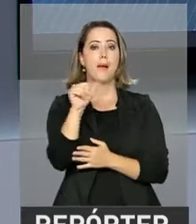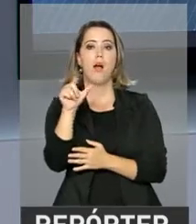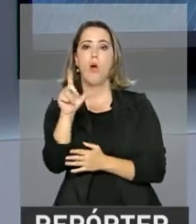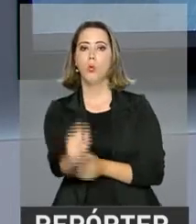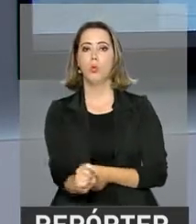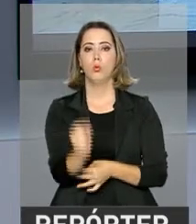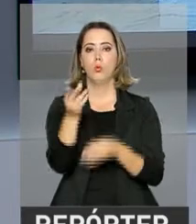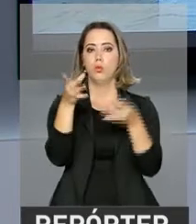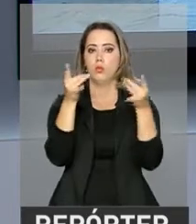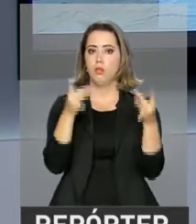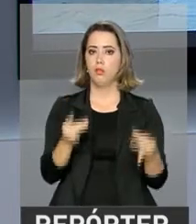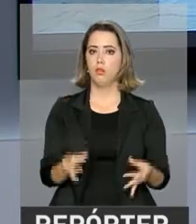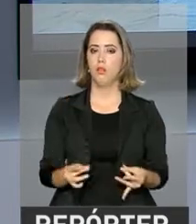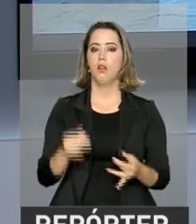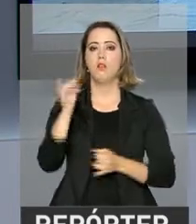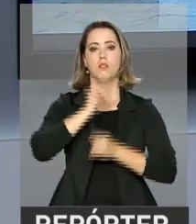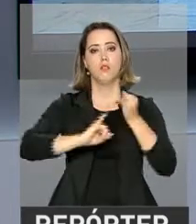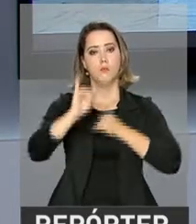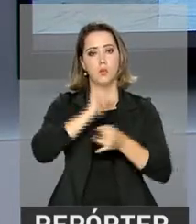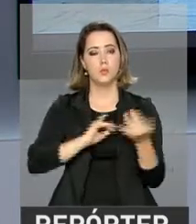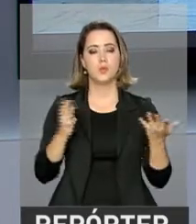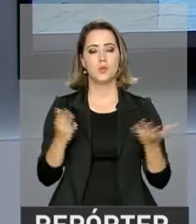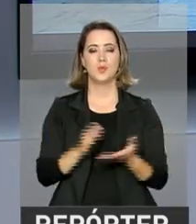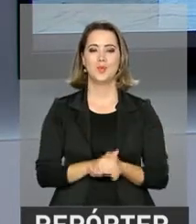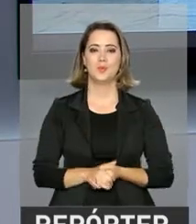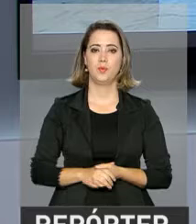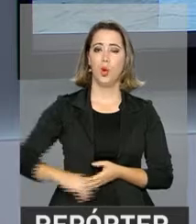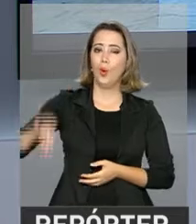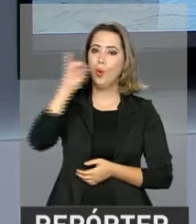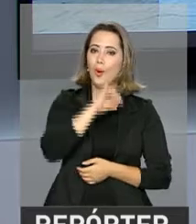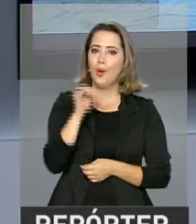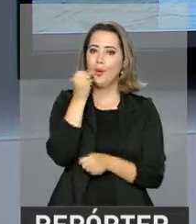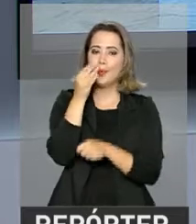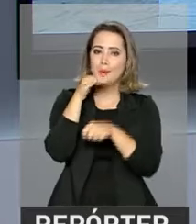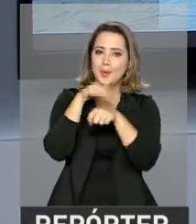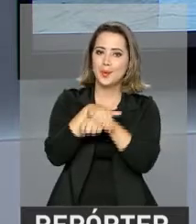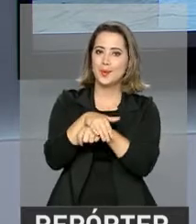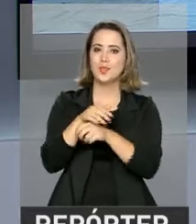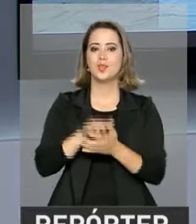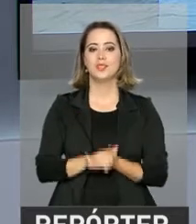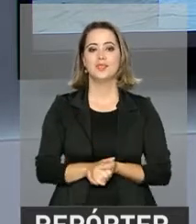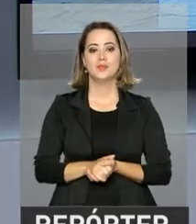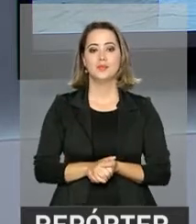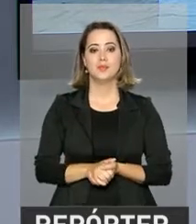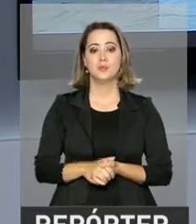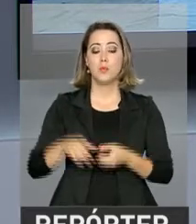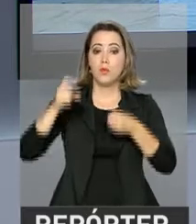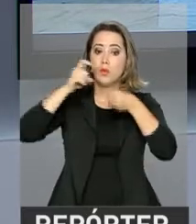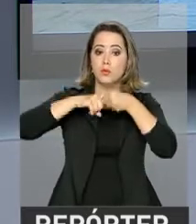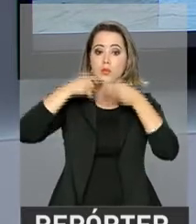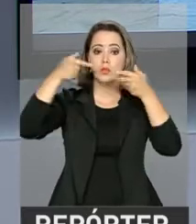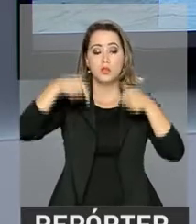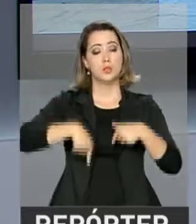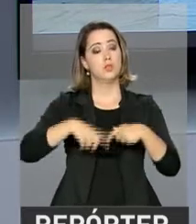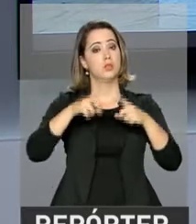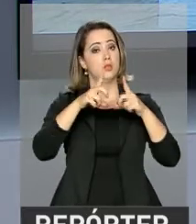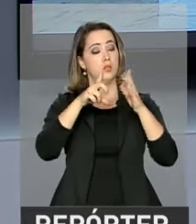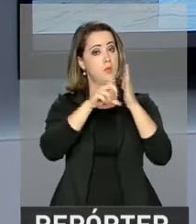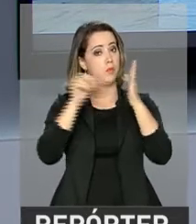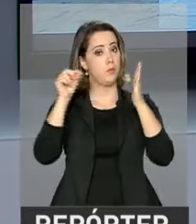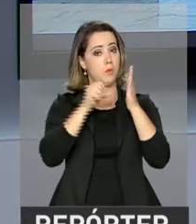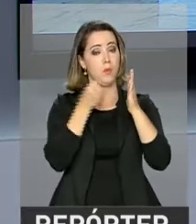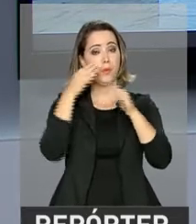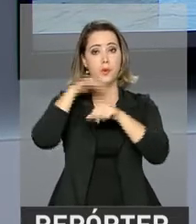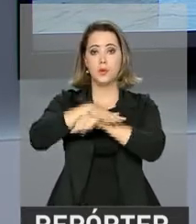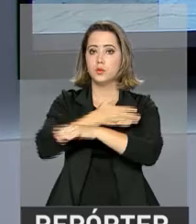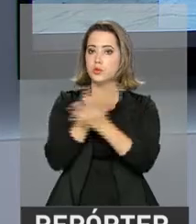Paulo Lasalve traz ao vivo as informações para a gente. Olá, Paulo, boa noite para você. Voltamos aqui do Palácio do Planalto. Boa noite,